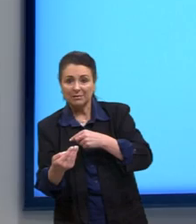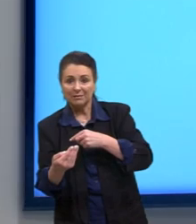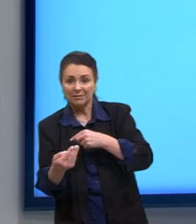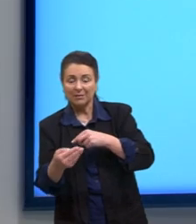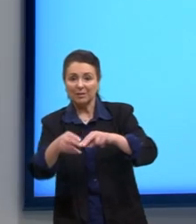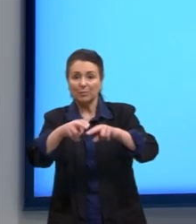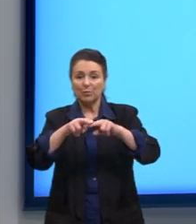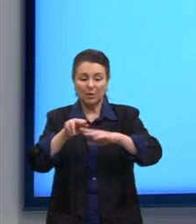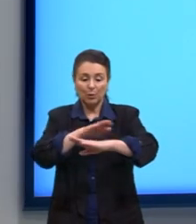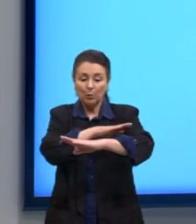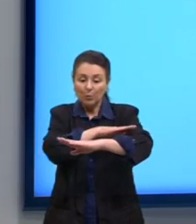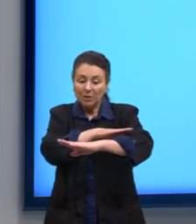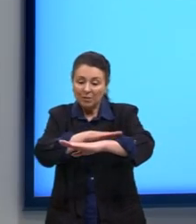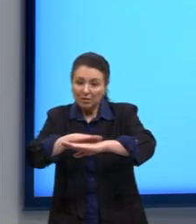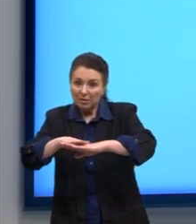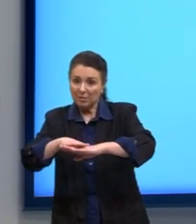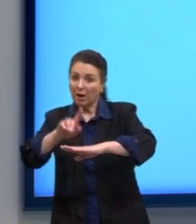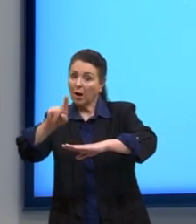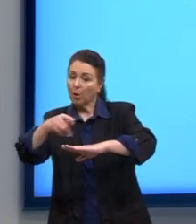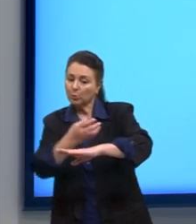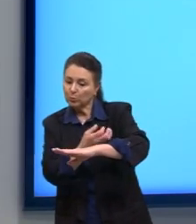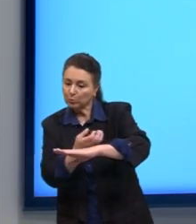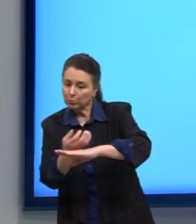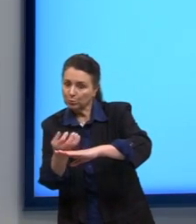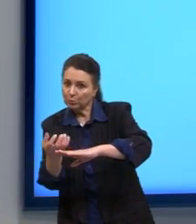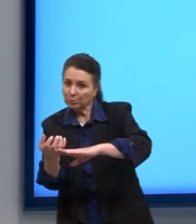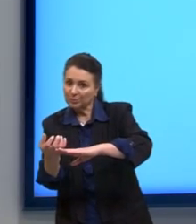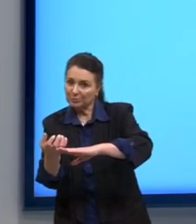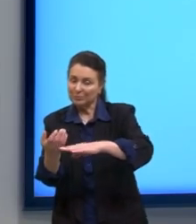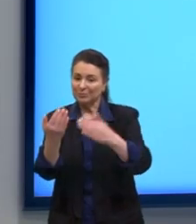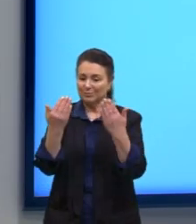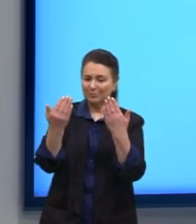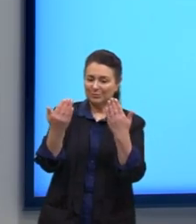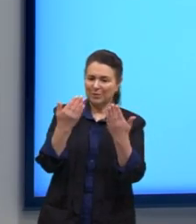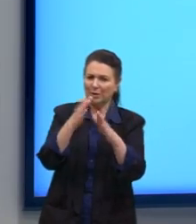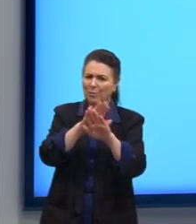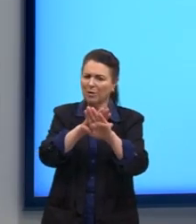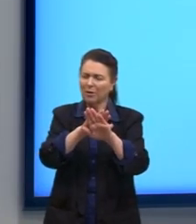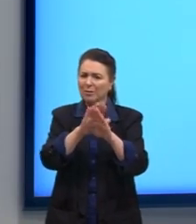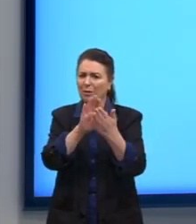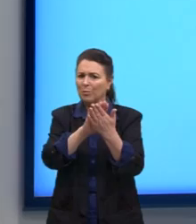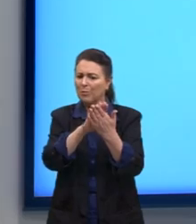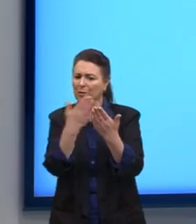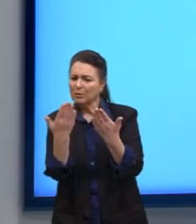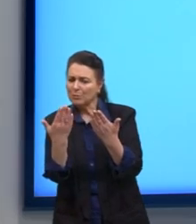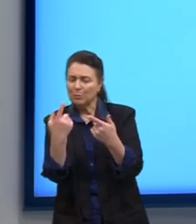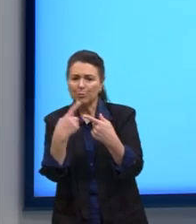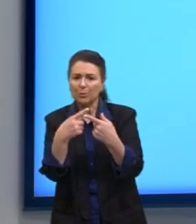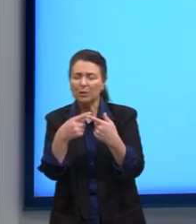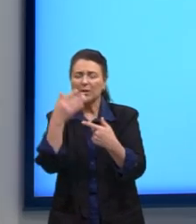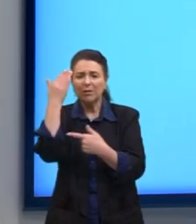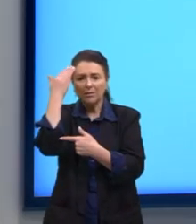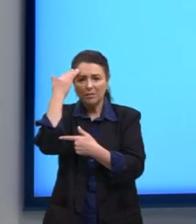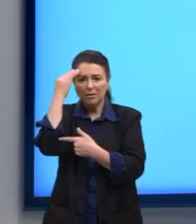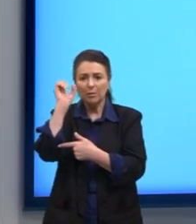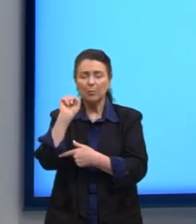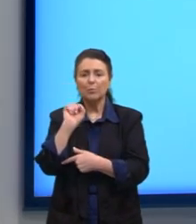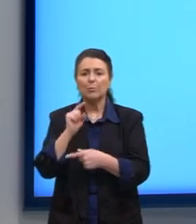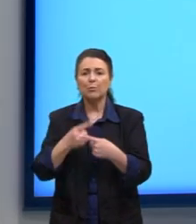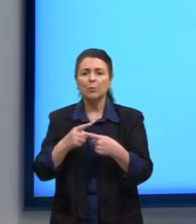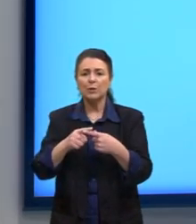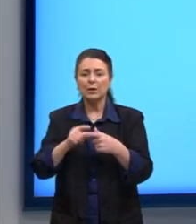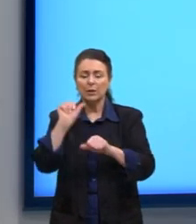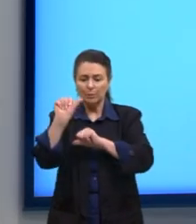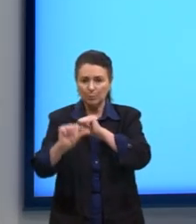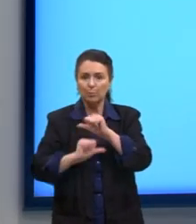virar por isso então analogia que a gente consegue fazer fica fácil da gente entender porque que ele vai mudar